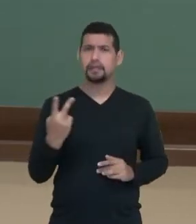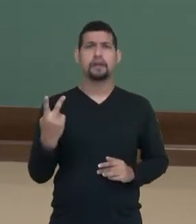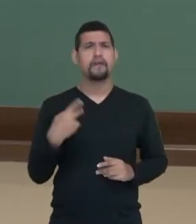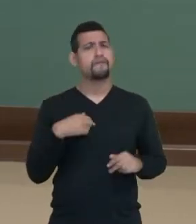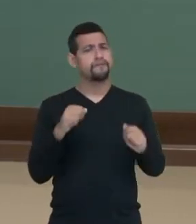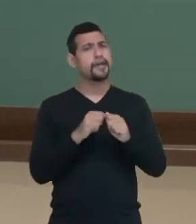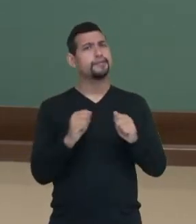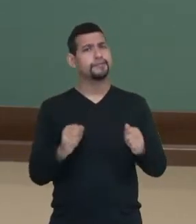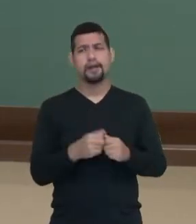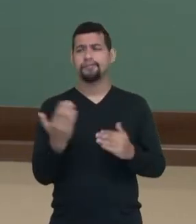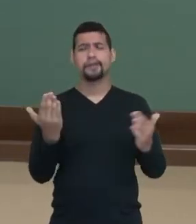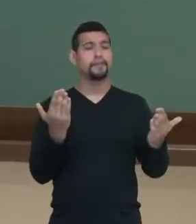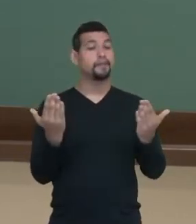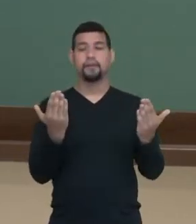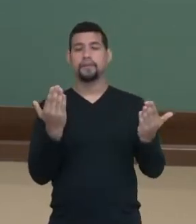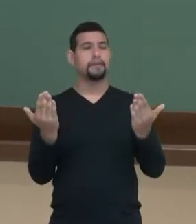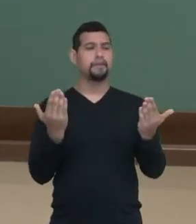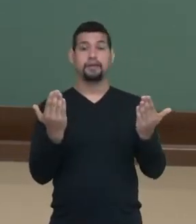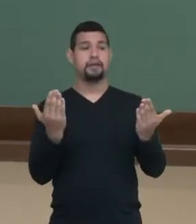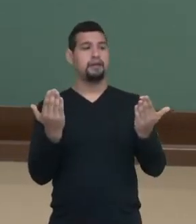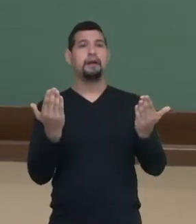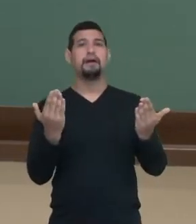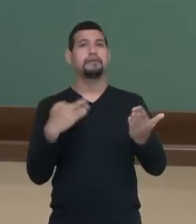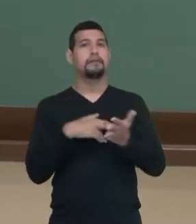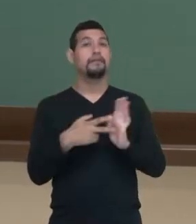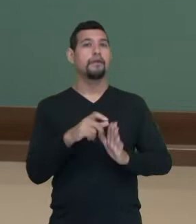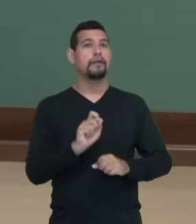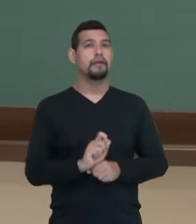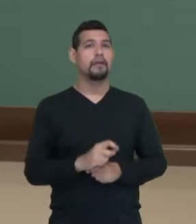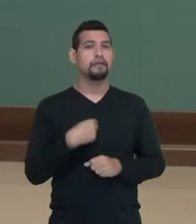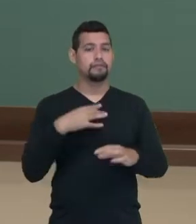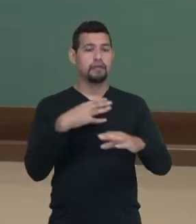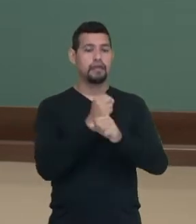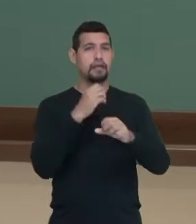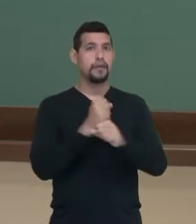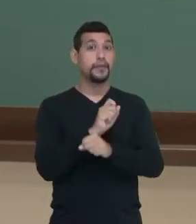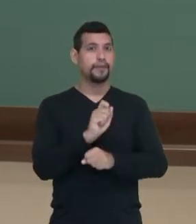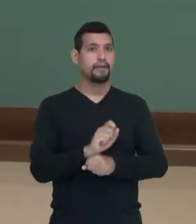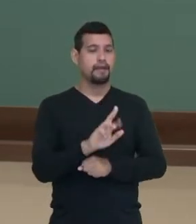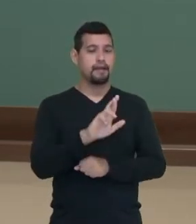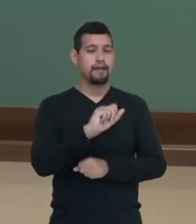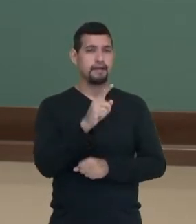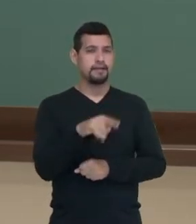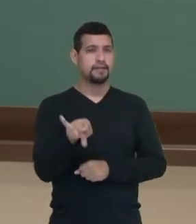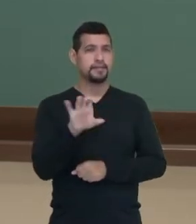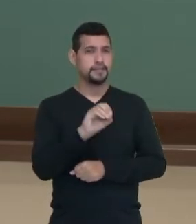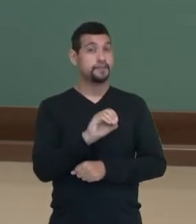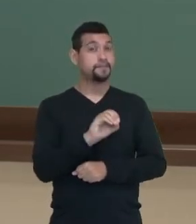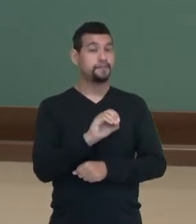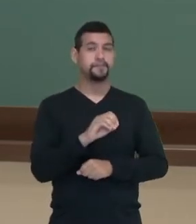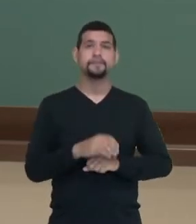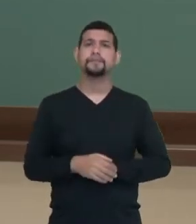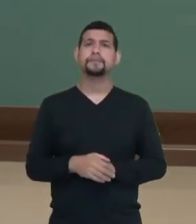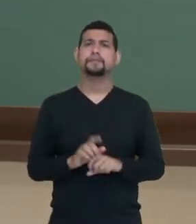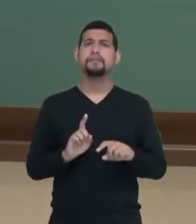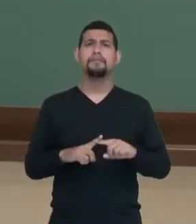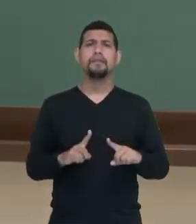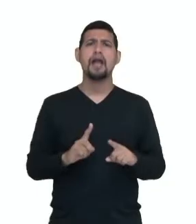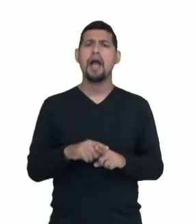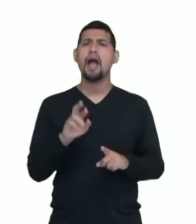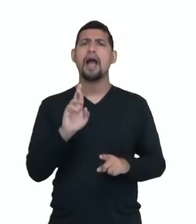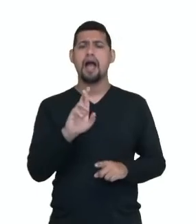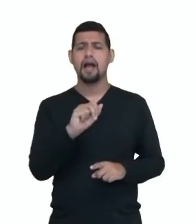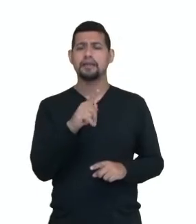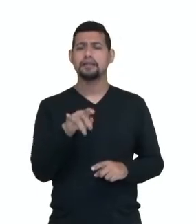fazendo uma comparação, eu estou então calculando uma razão, tá? Mas a razão,